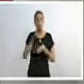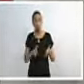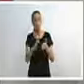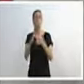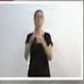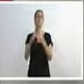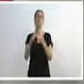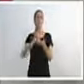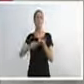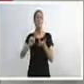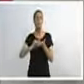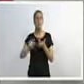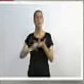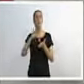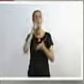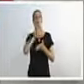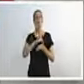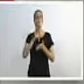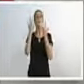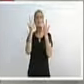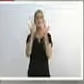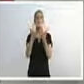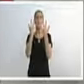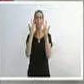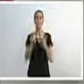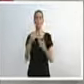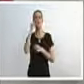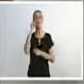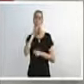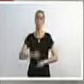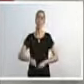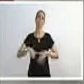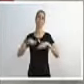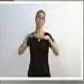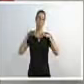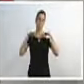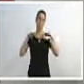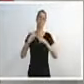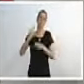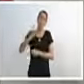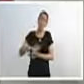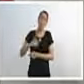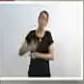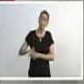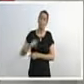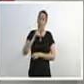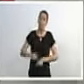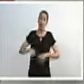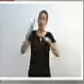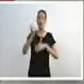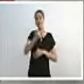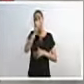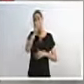realmente voltar ao seu leito normal, à sua calha normal e, por sua vez, não acontecer mais com que as famílias